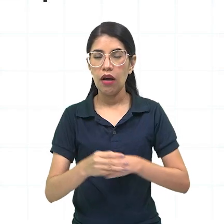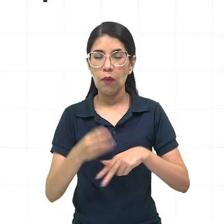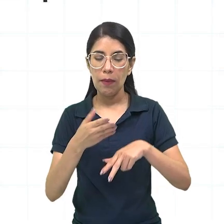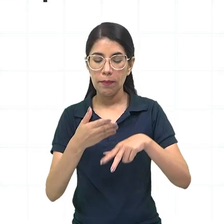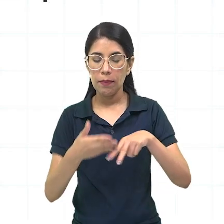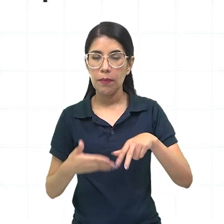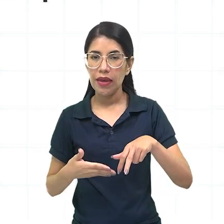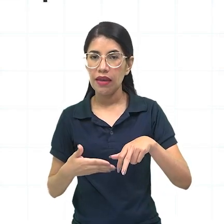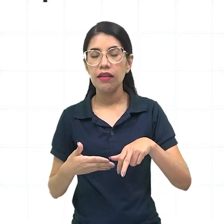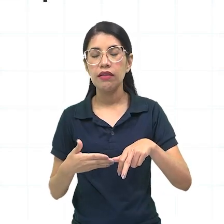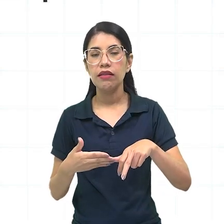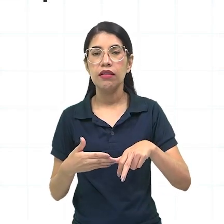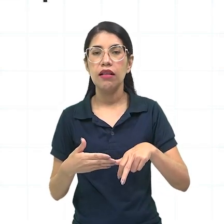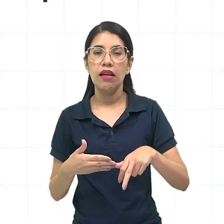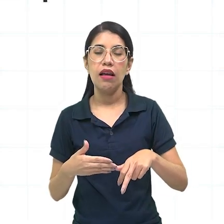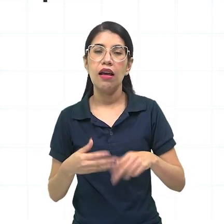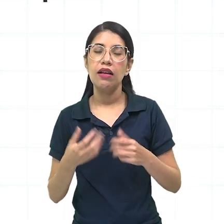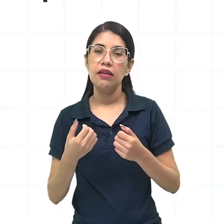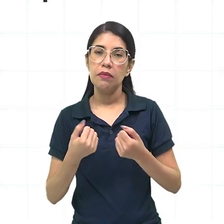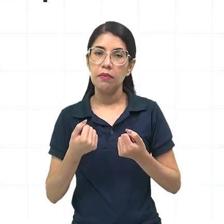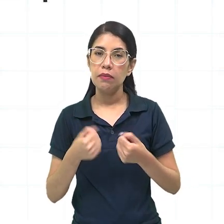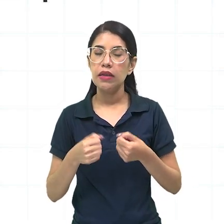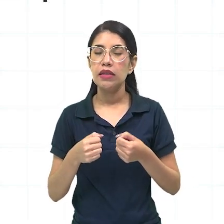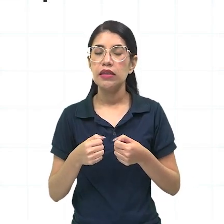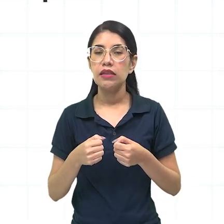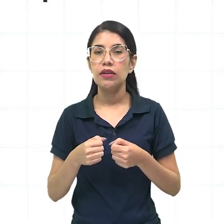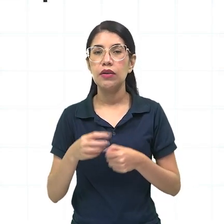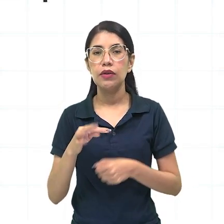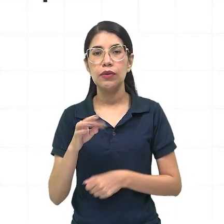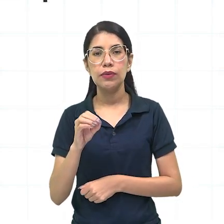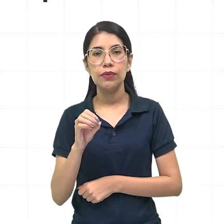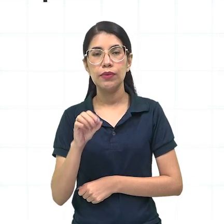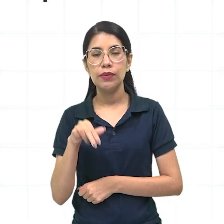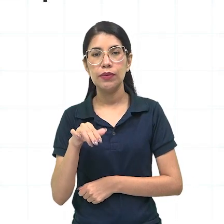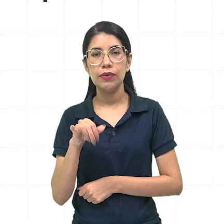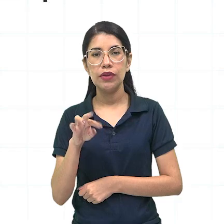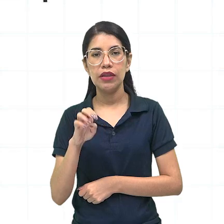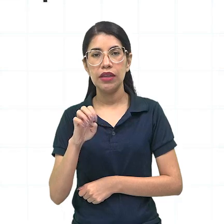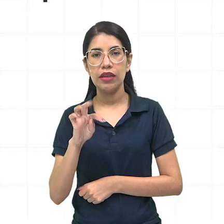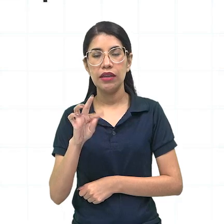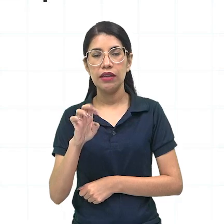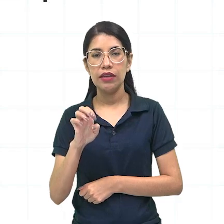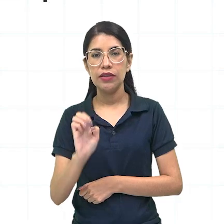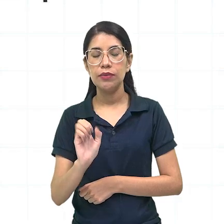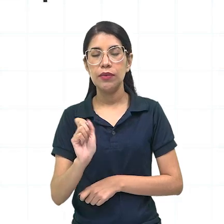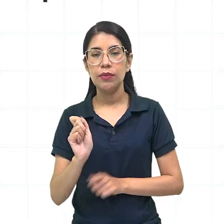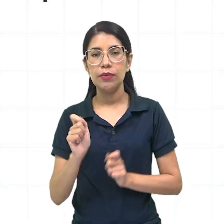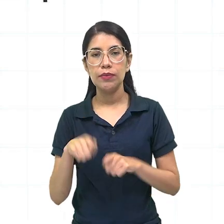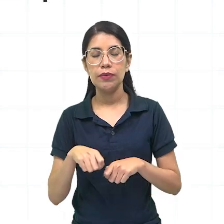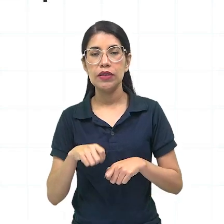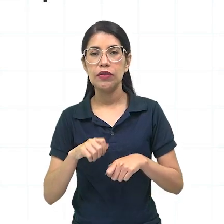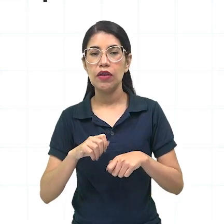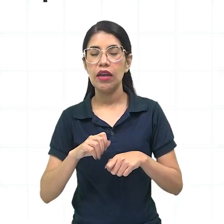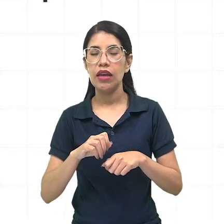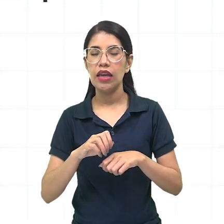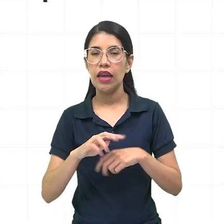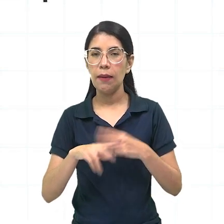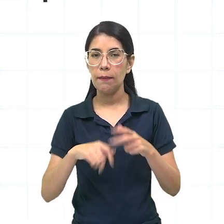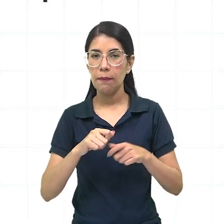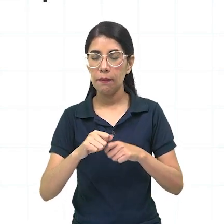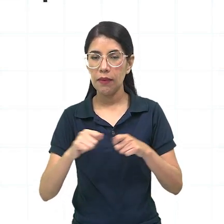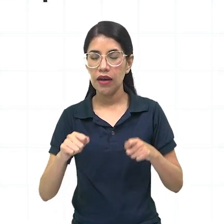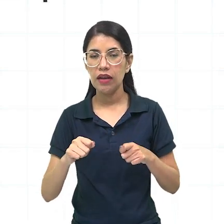quase saindo, né? Aí você tem que realmente fazer um torniquete ali para apertar bem a região e não deixar mais o sangue